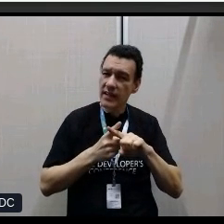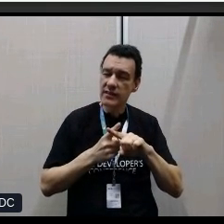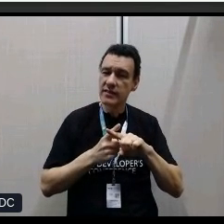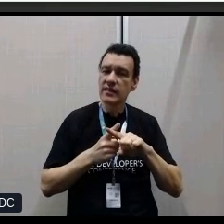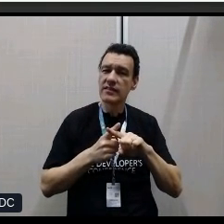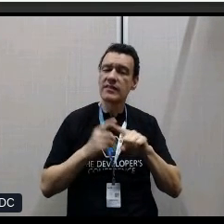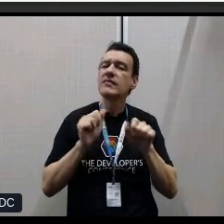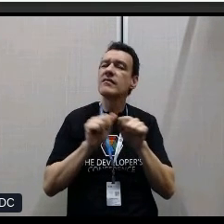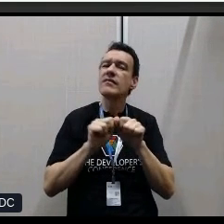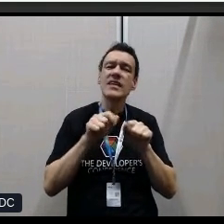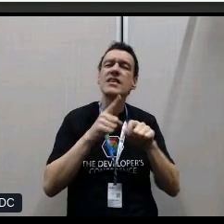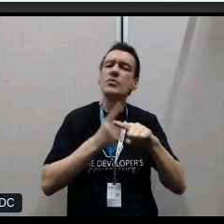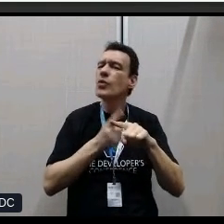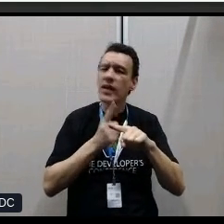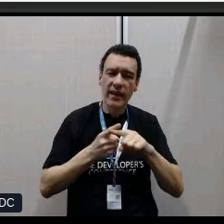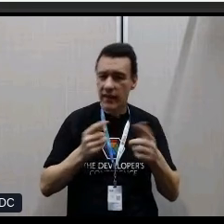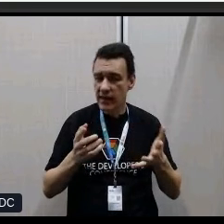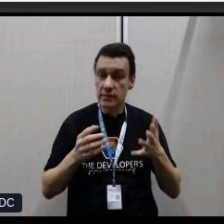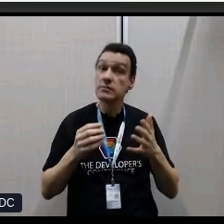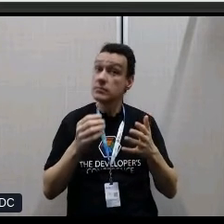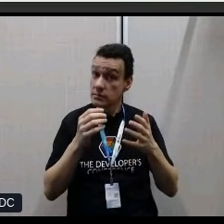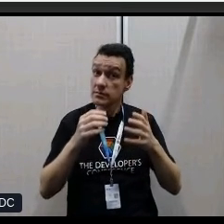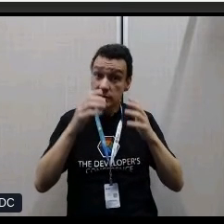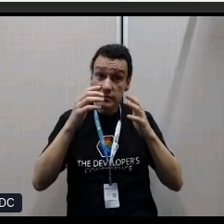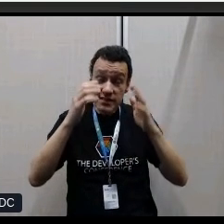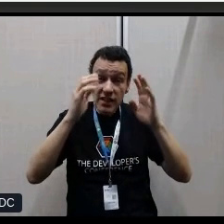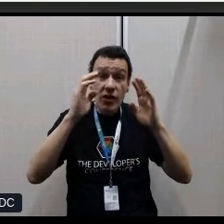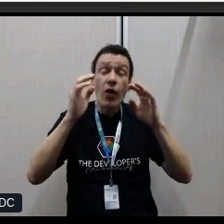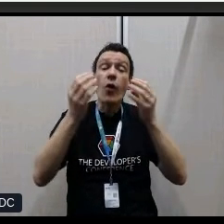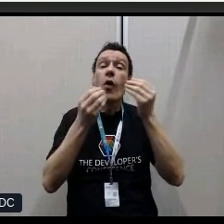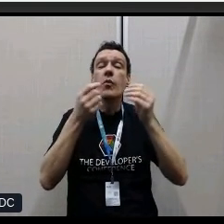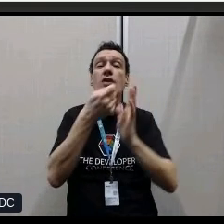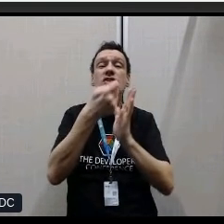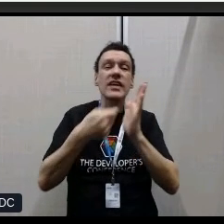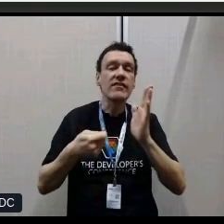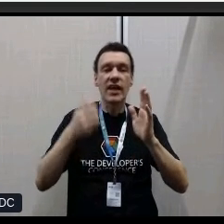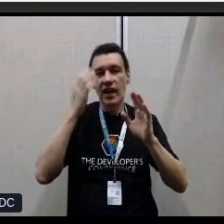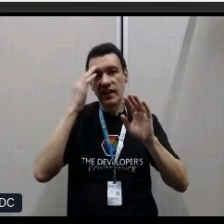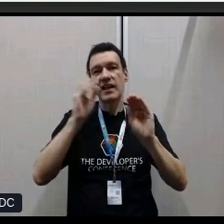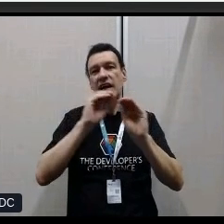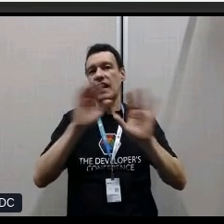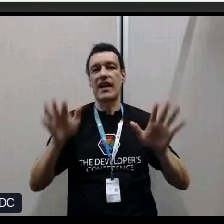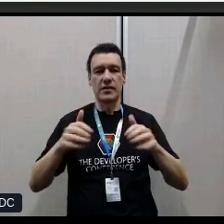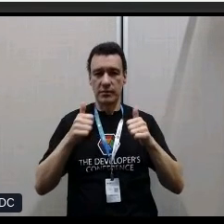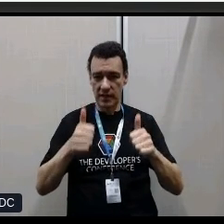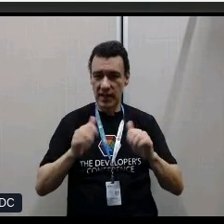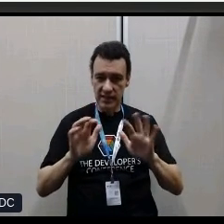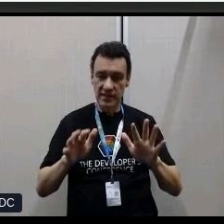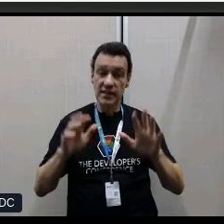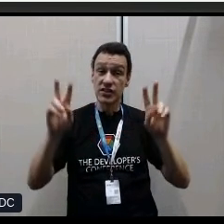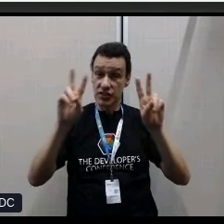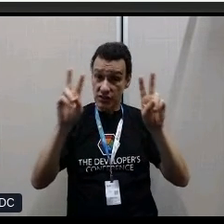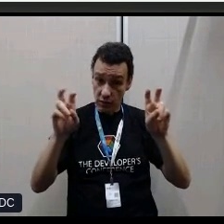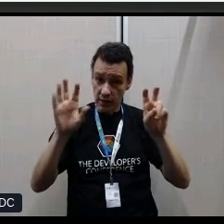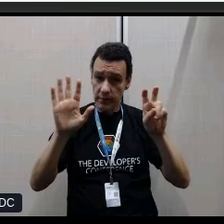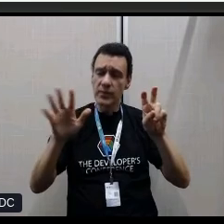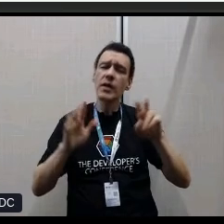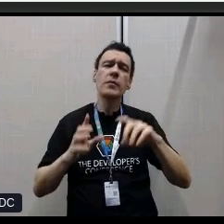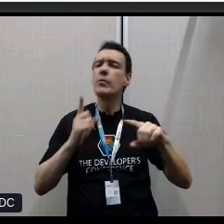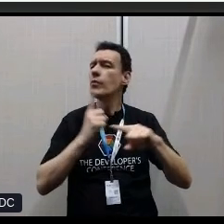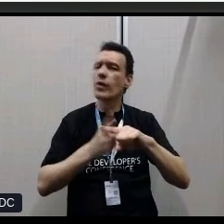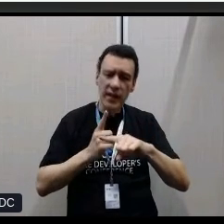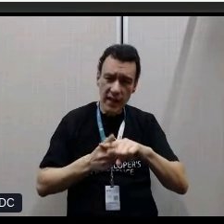que fazer? Aqui eu falo um pouquinho dos aspectos neuropsicopedagógicos, que aquela característica poderia